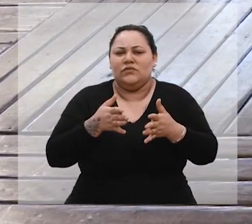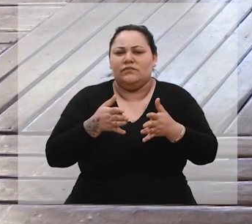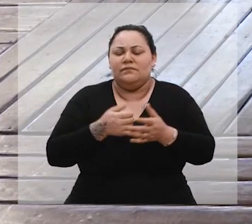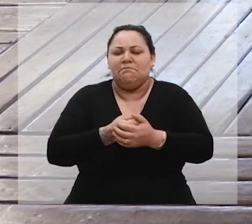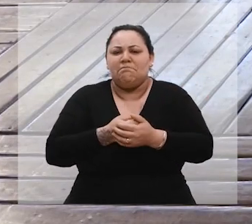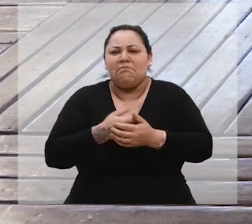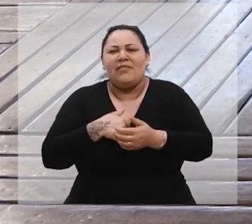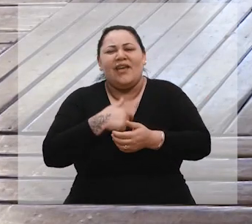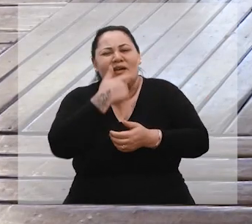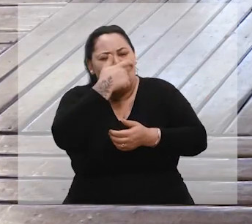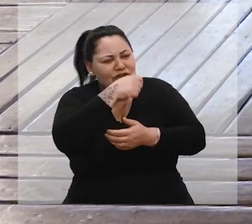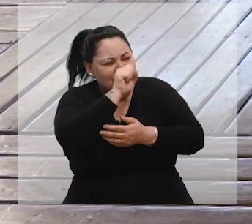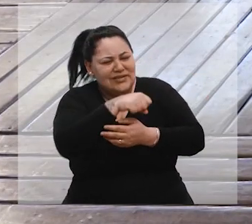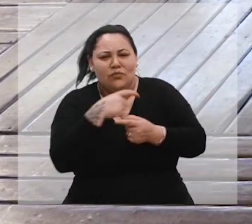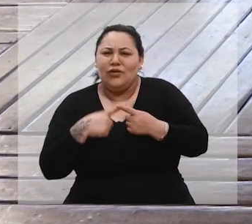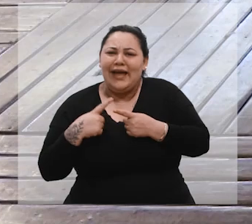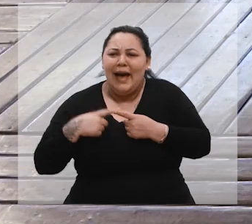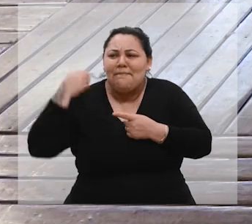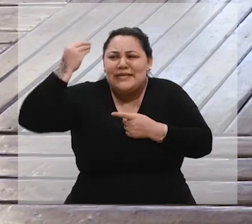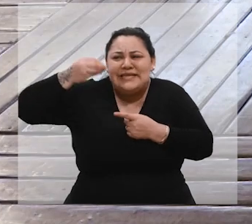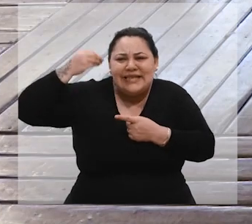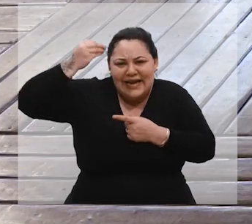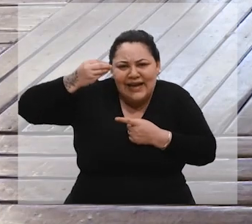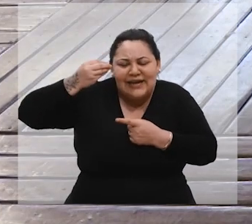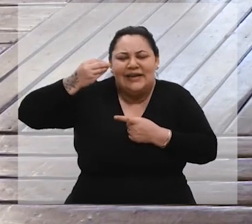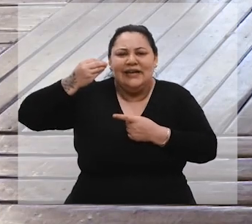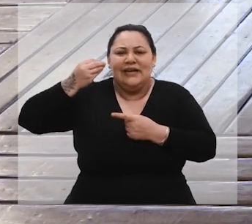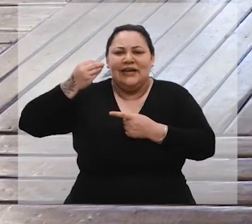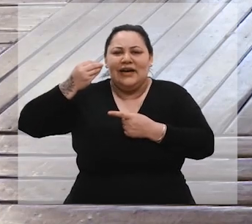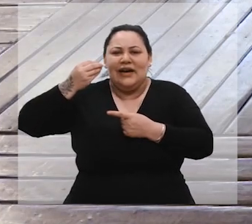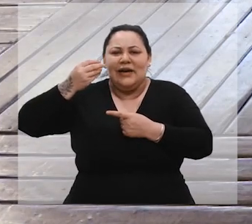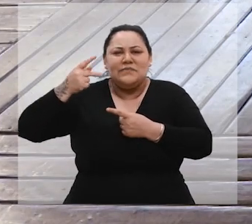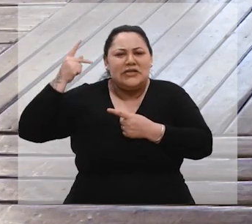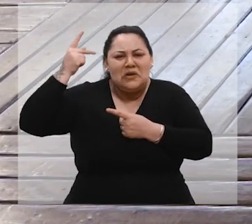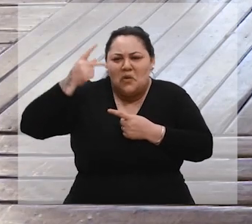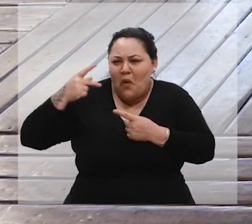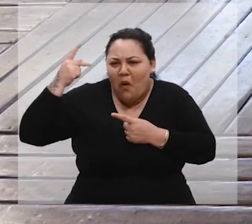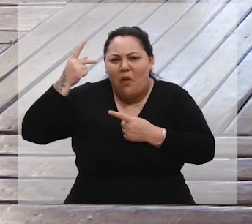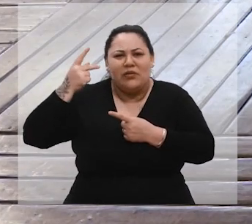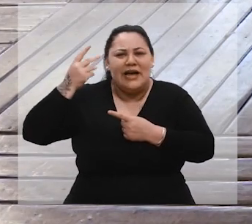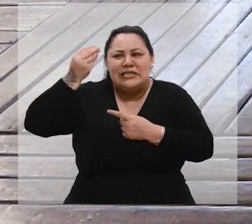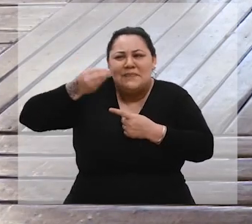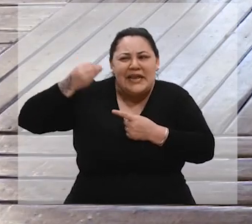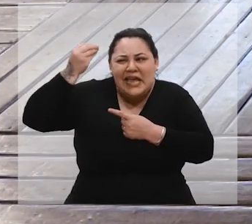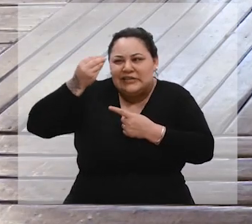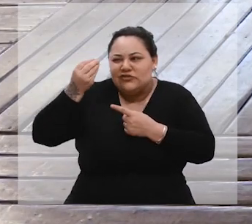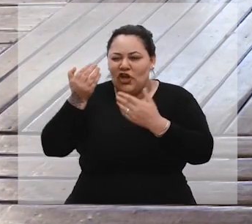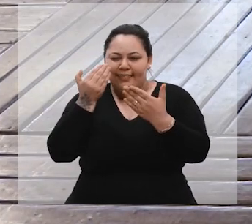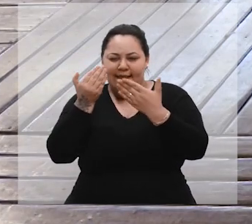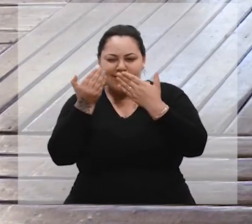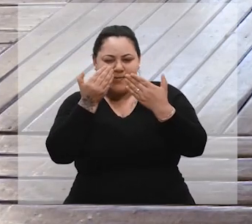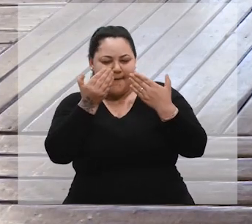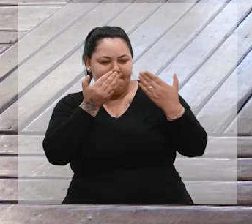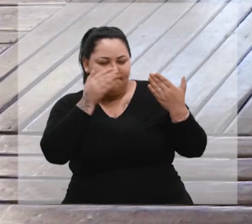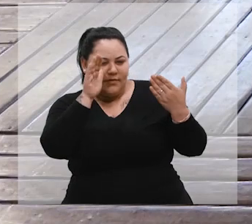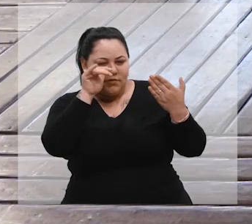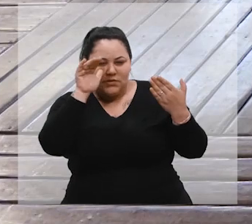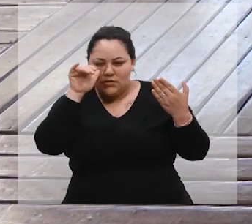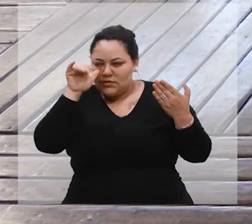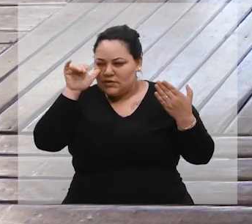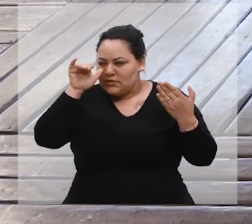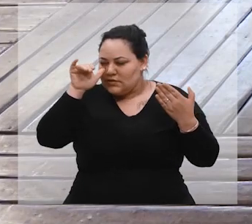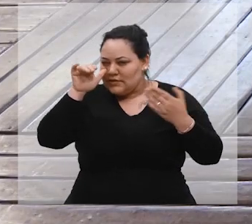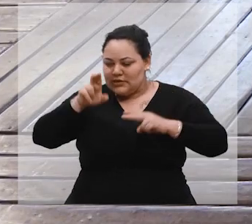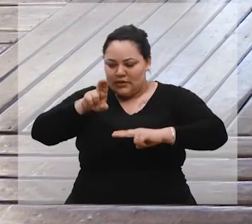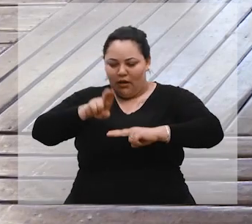acho que assim, a psicanálise, ela tanto a experiência analítica de estar no divã, né, e